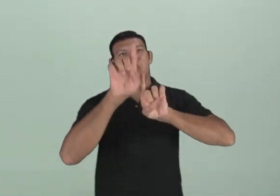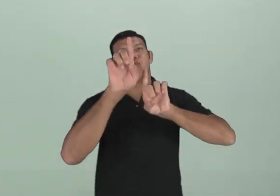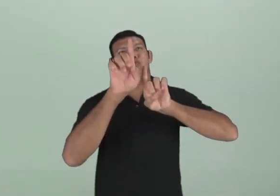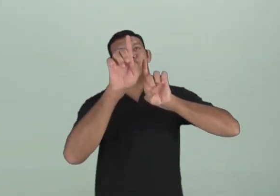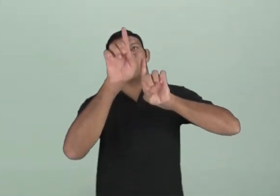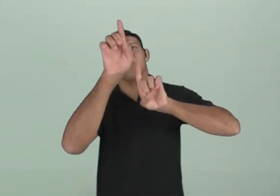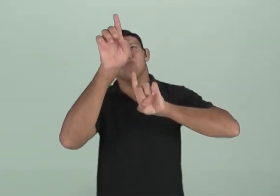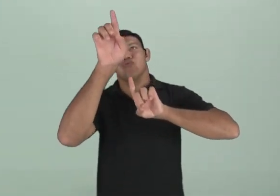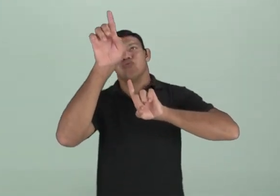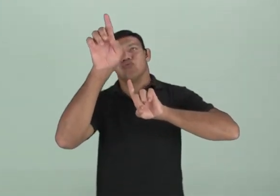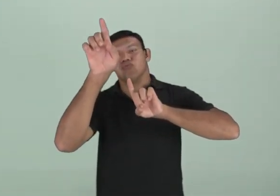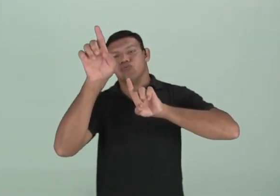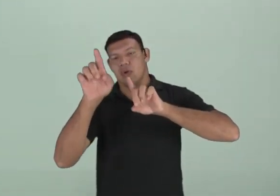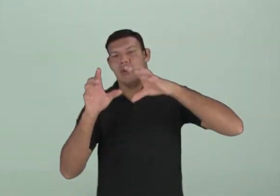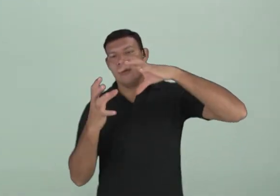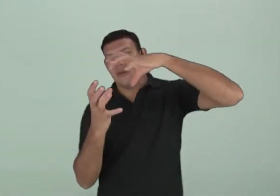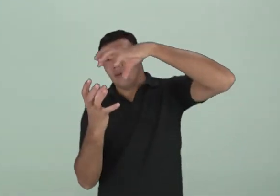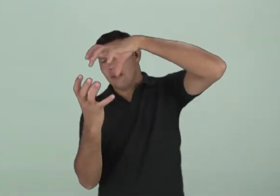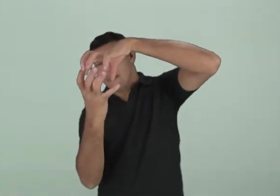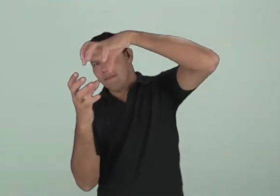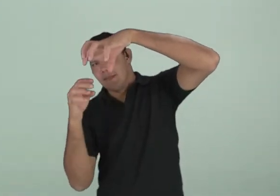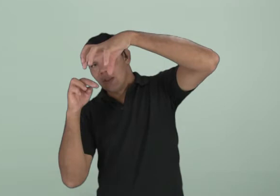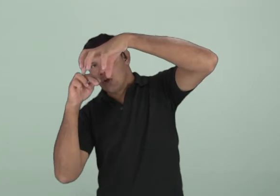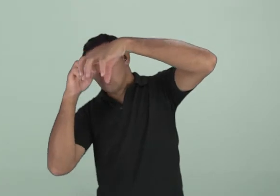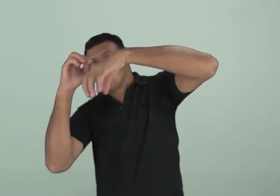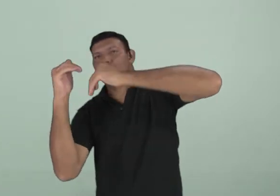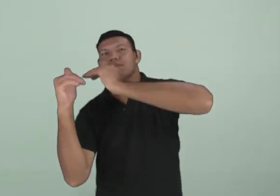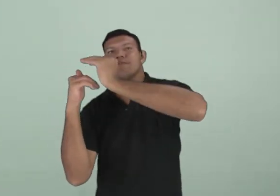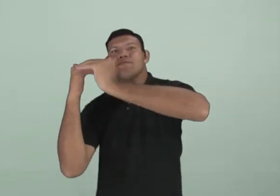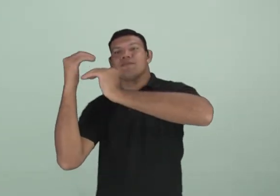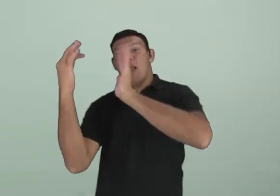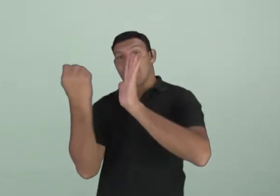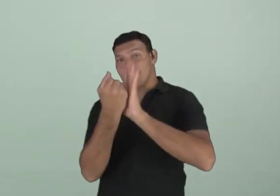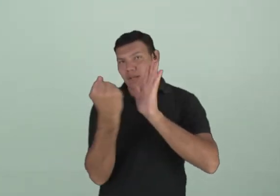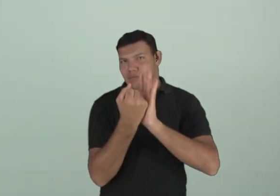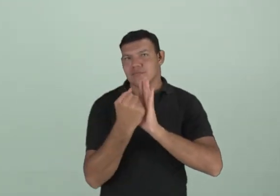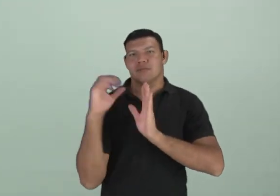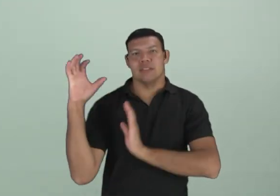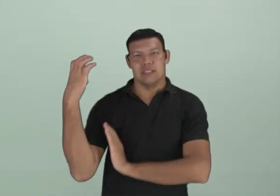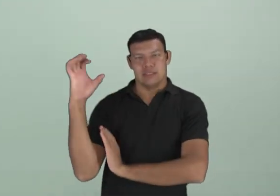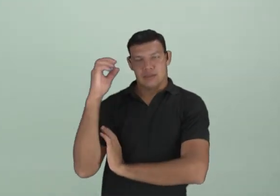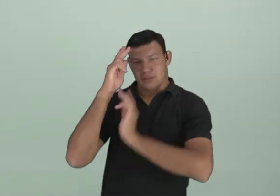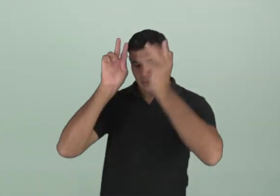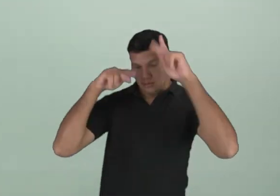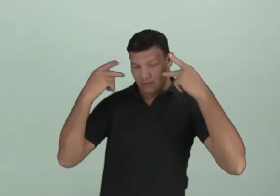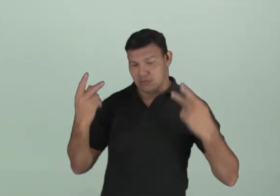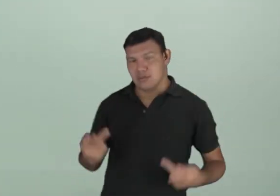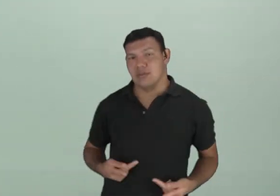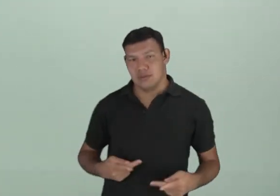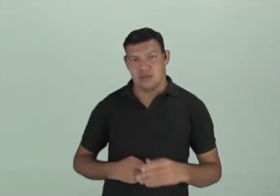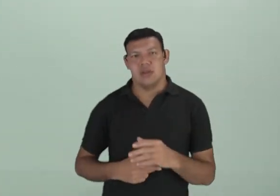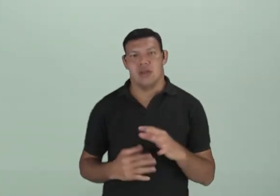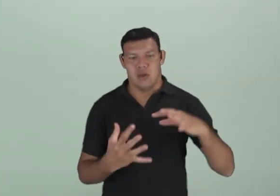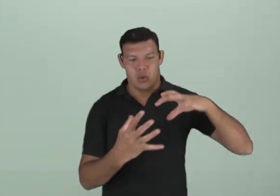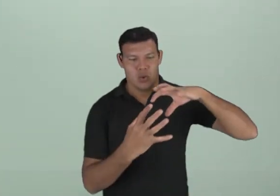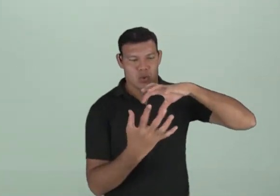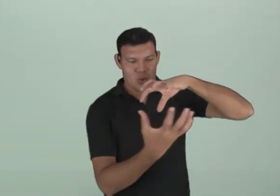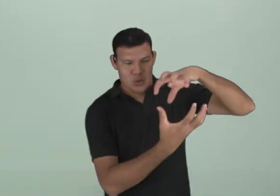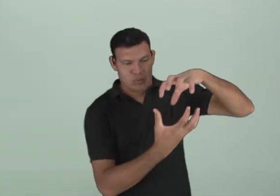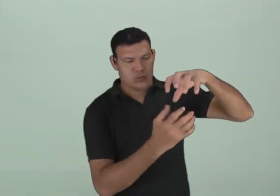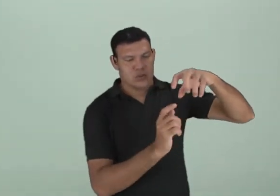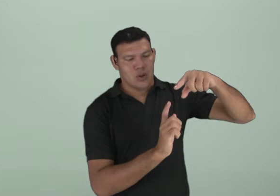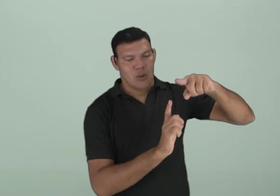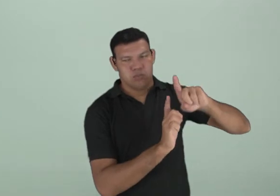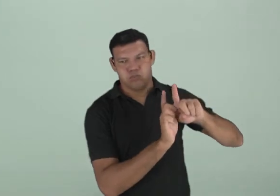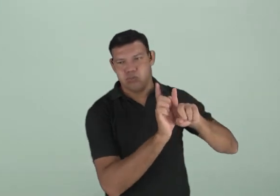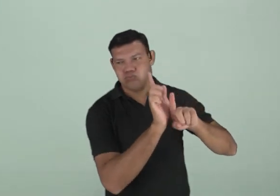muito vista como um marco, né, do desenvolvimento, seria um marco do desenvolvimento científico humano, né, sair do seu